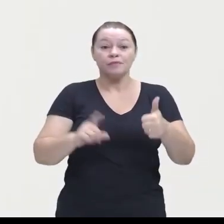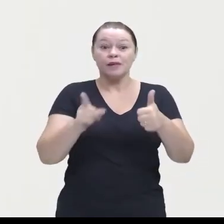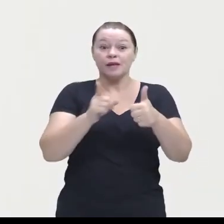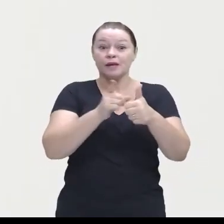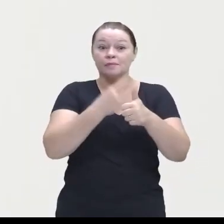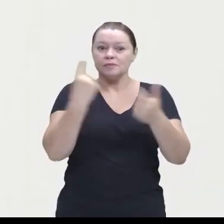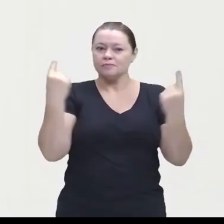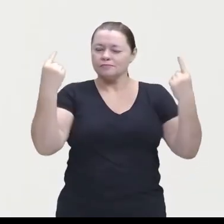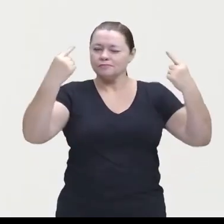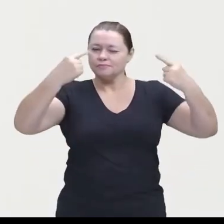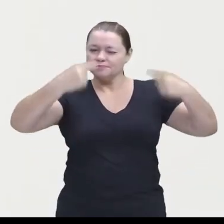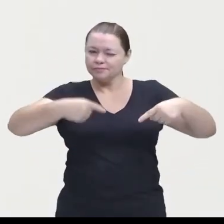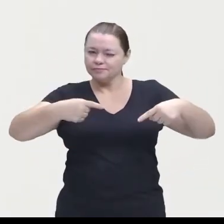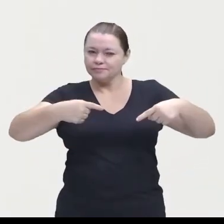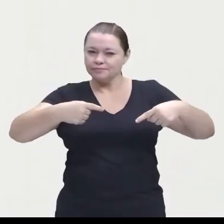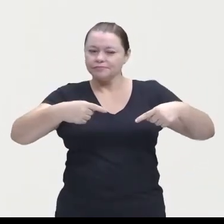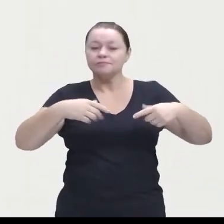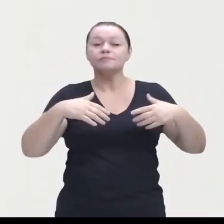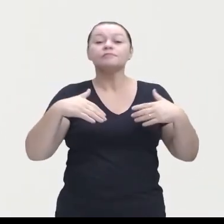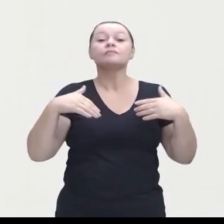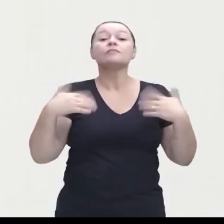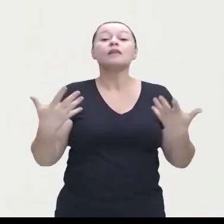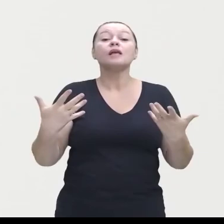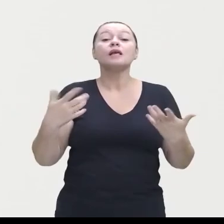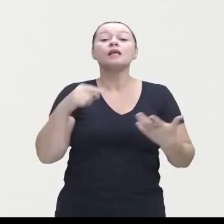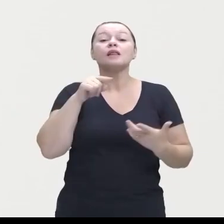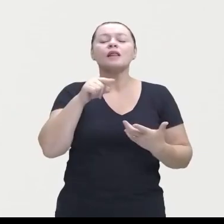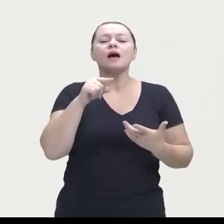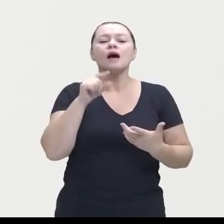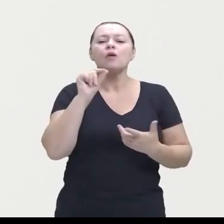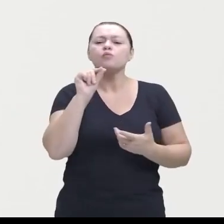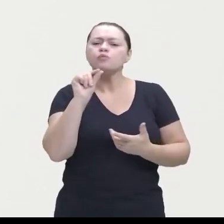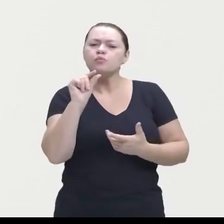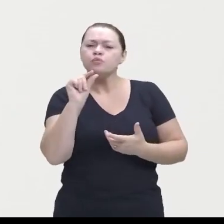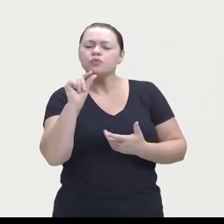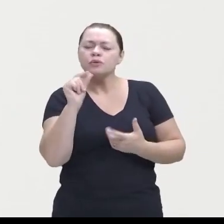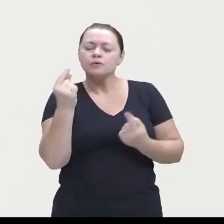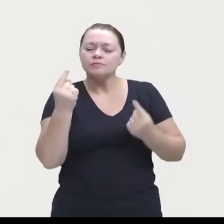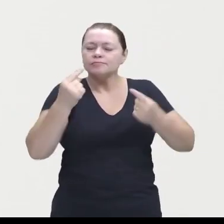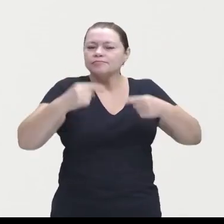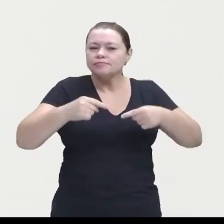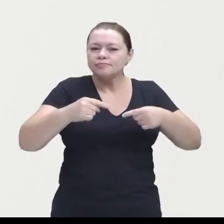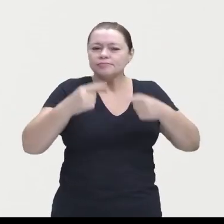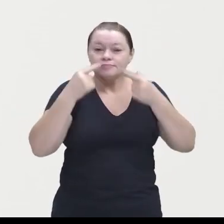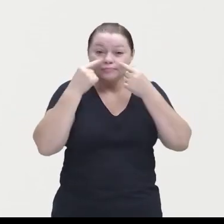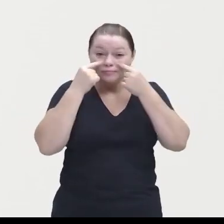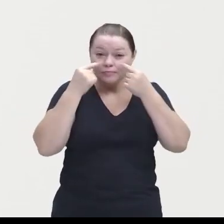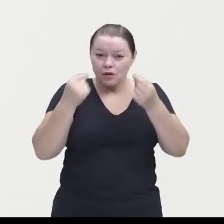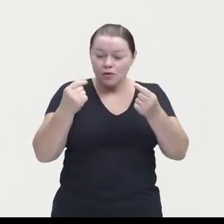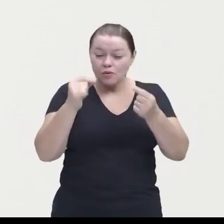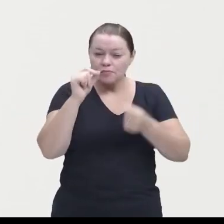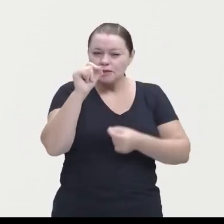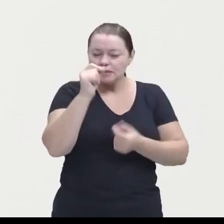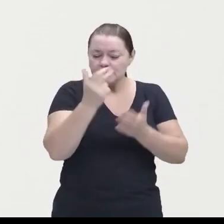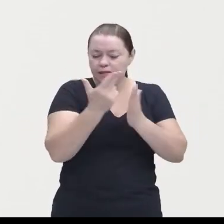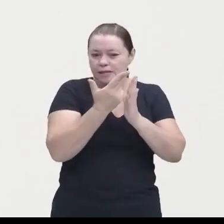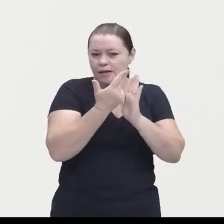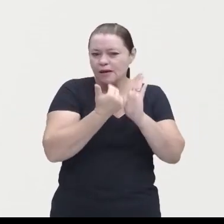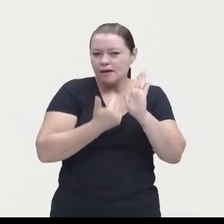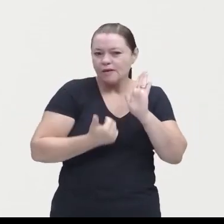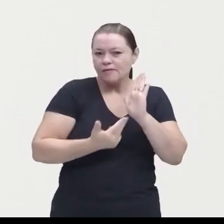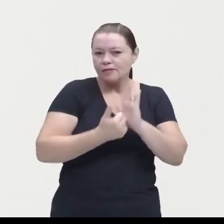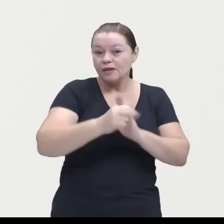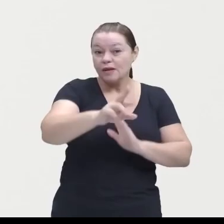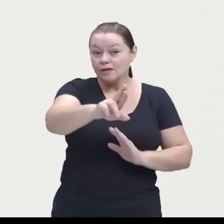Desafio 1. Que tal um pouco de desafio? Observe o desenho e